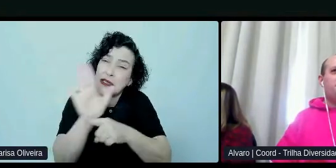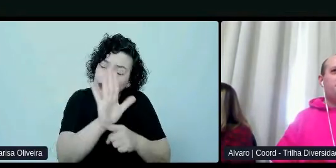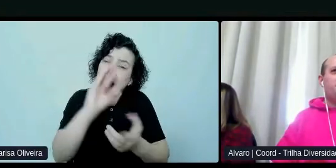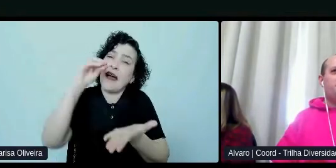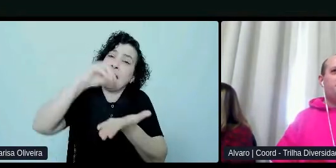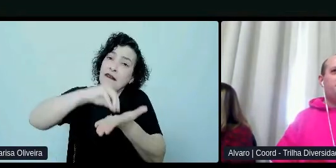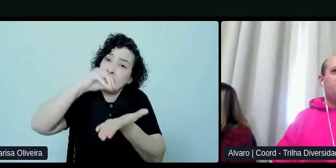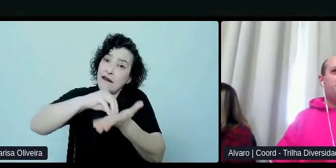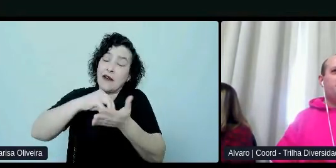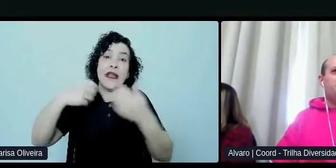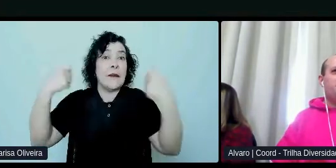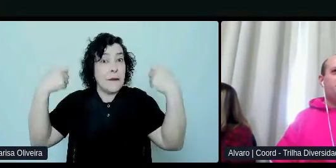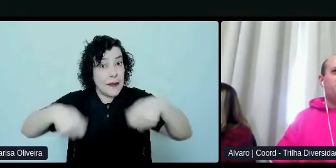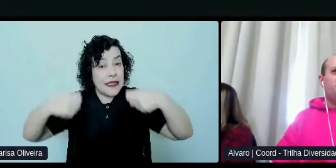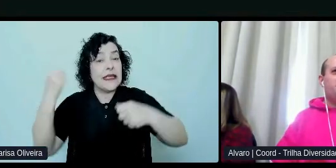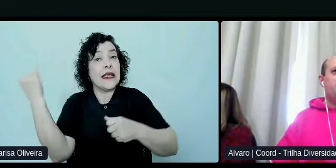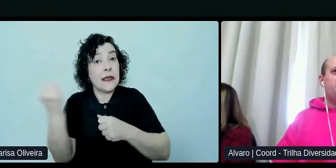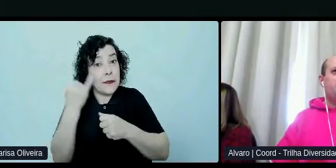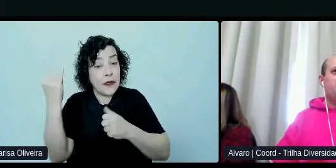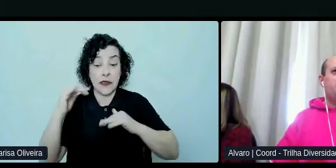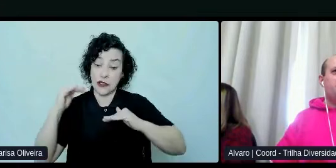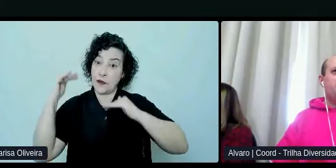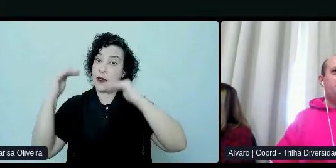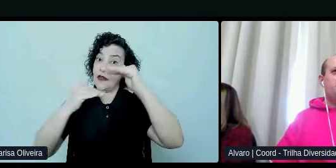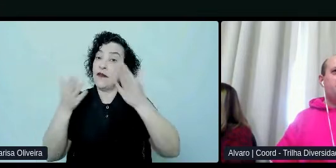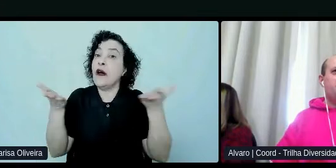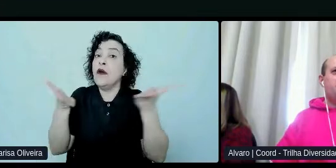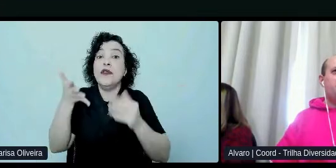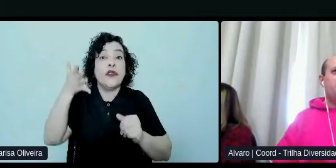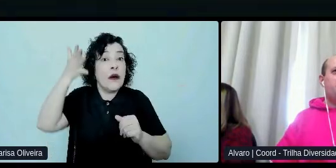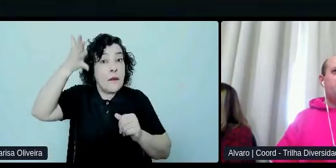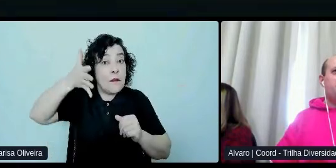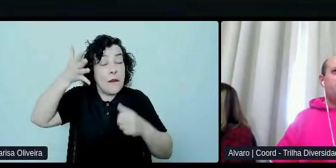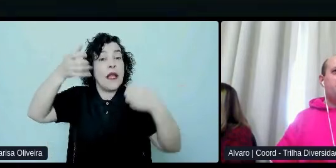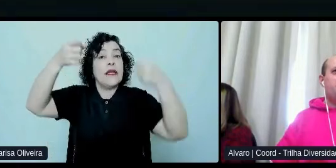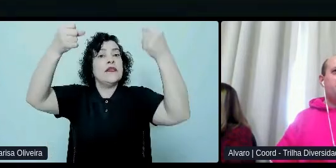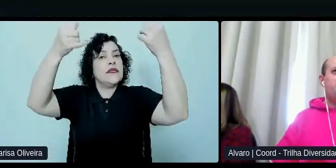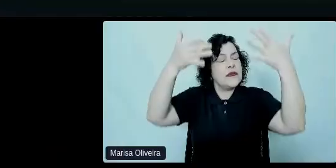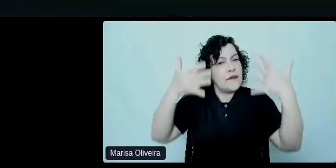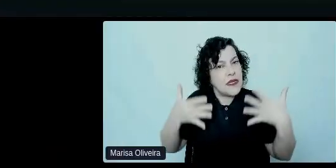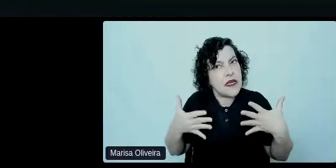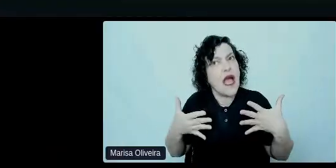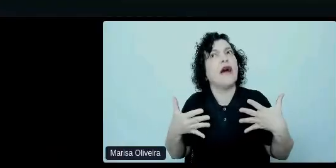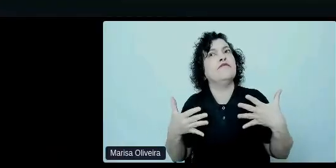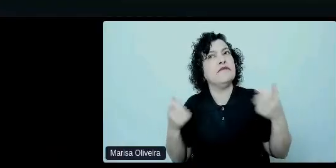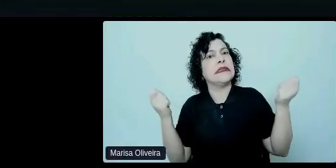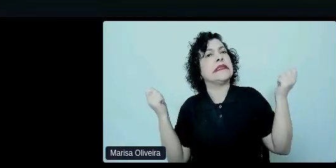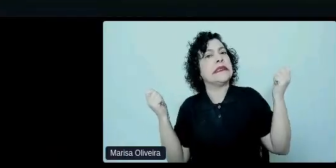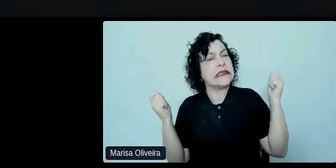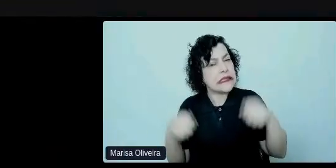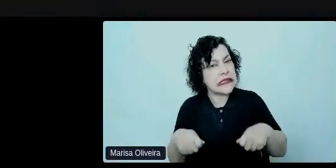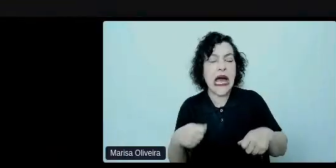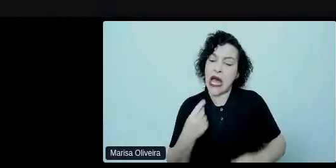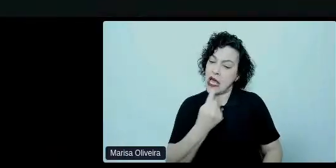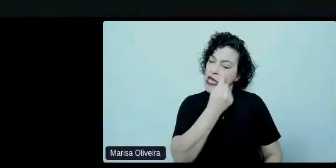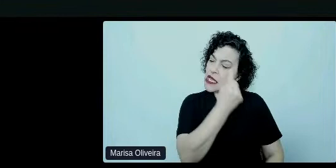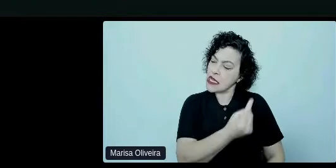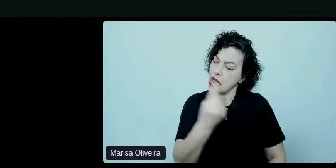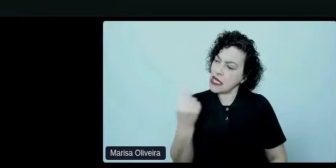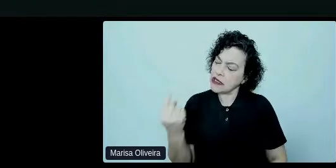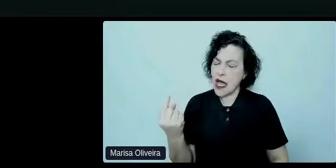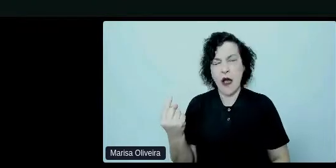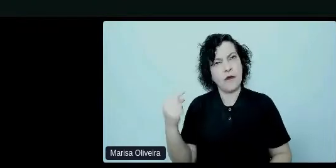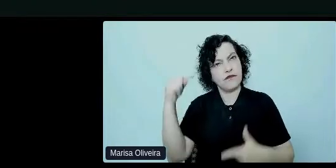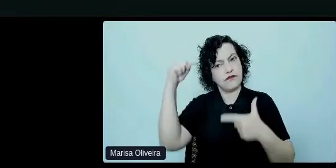hoje com a palestra é a gente observar coisas que a gente pode melhorar